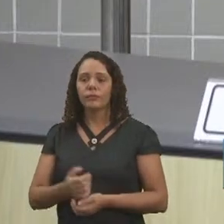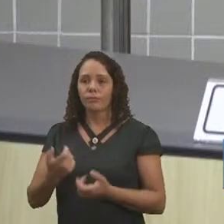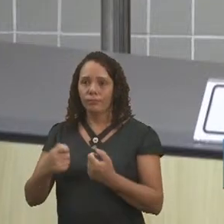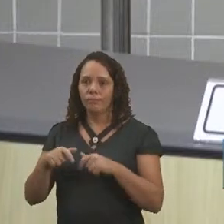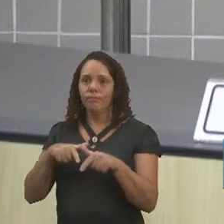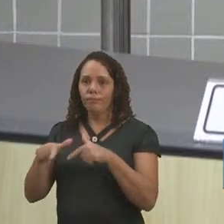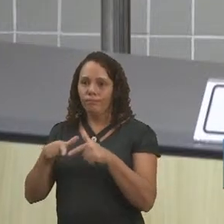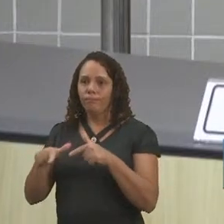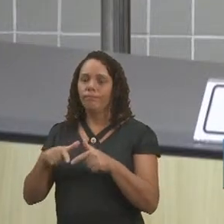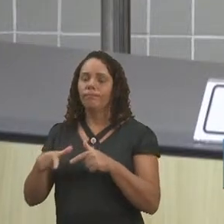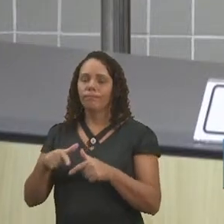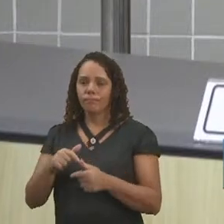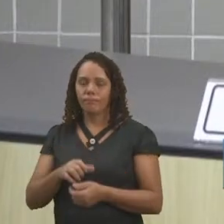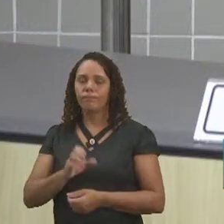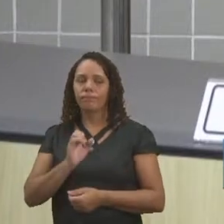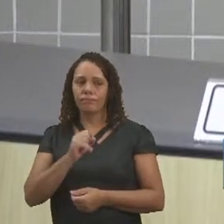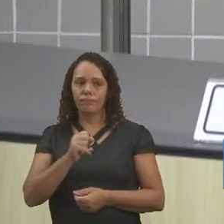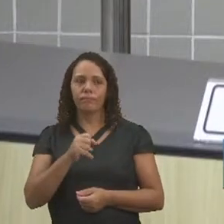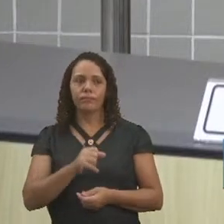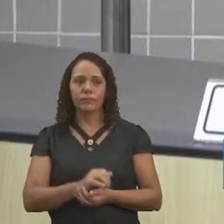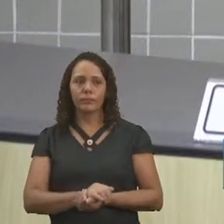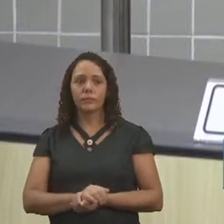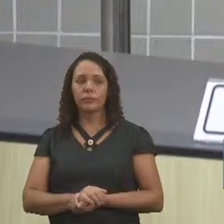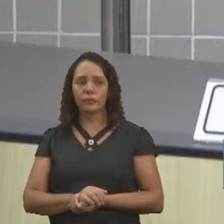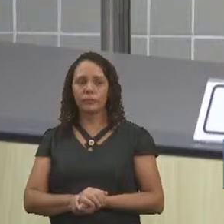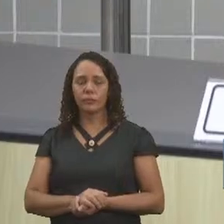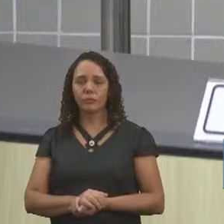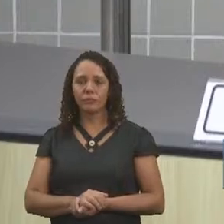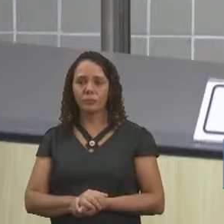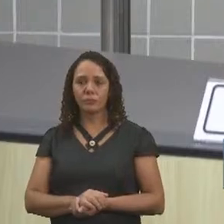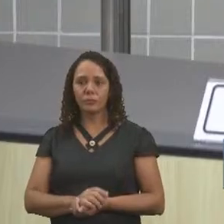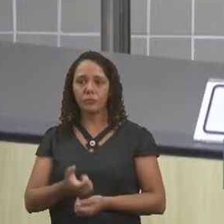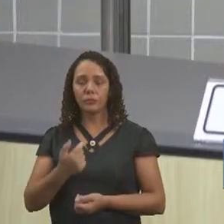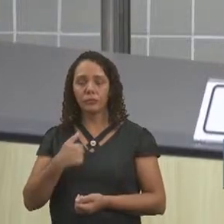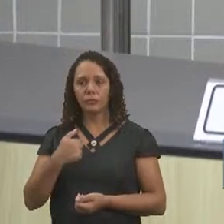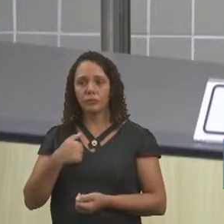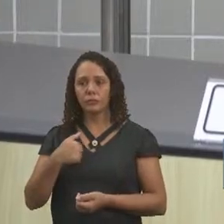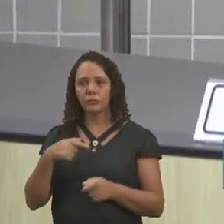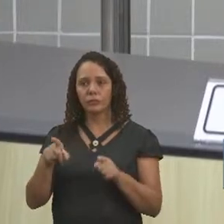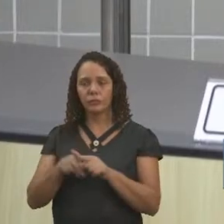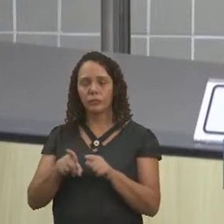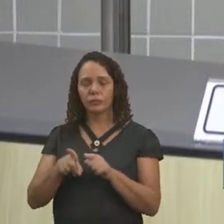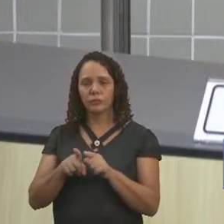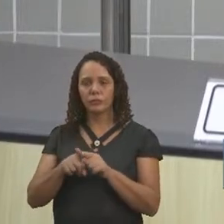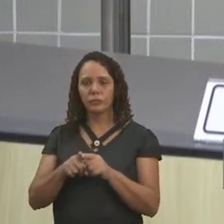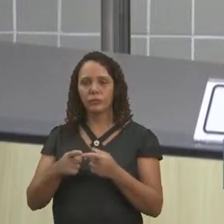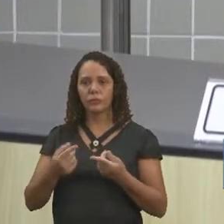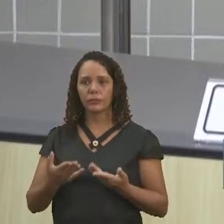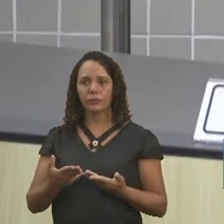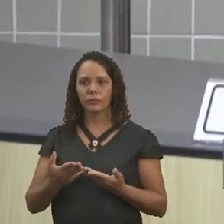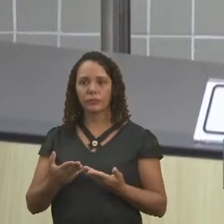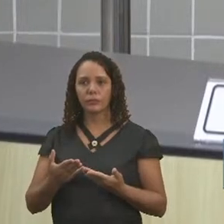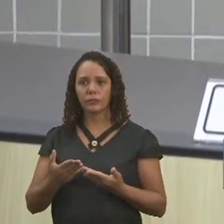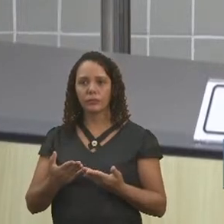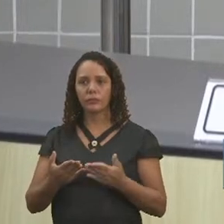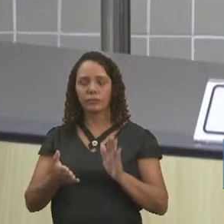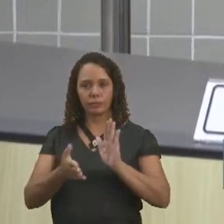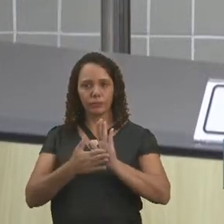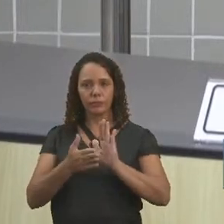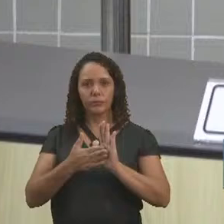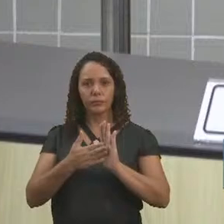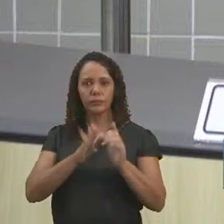nesse sentido. Correto, né? correto. Uma das situações que eu cheguei, inclusive, a propor ao